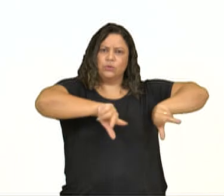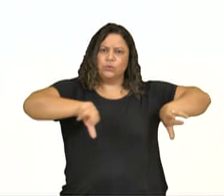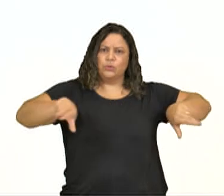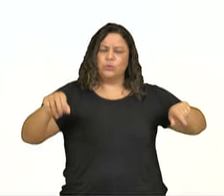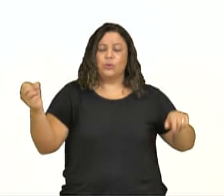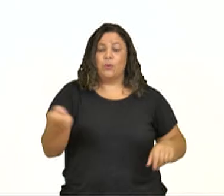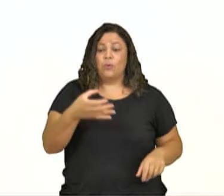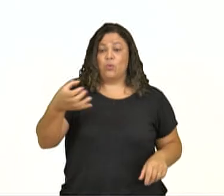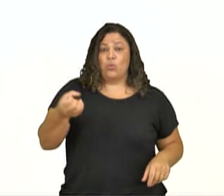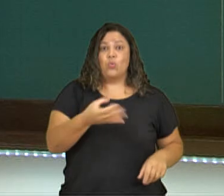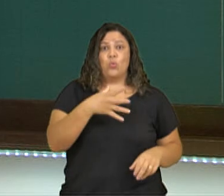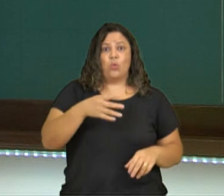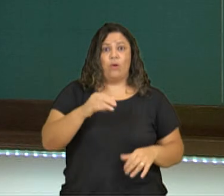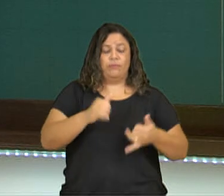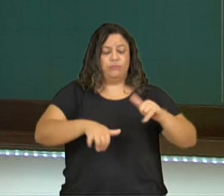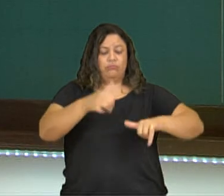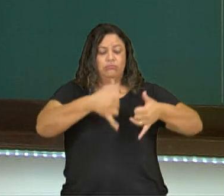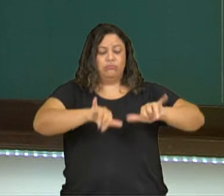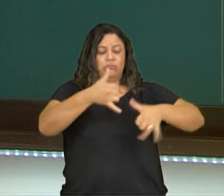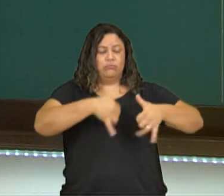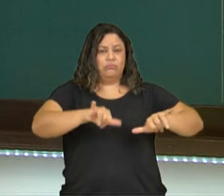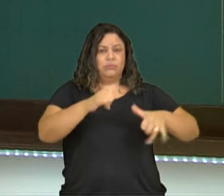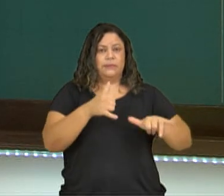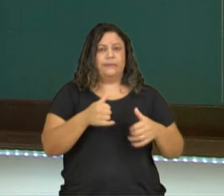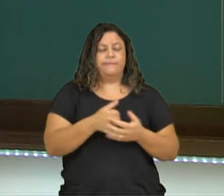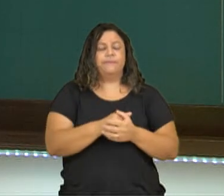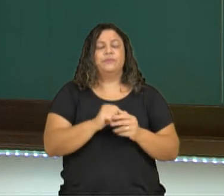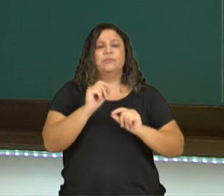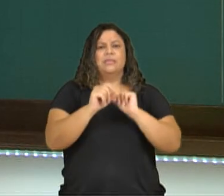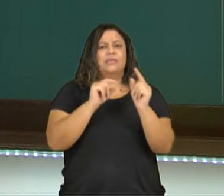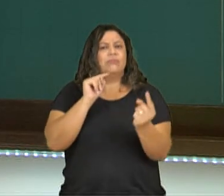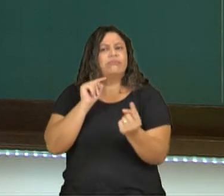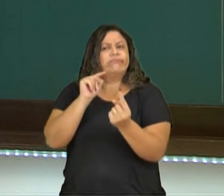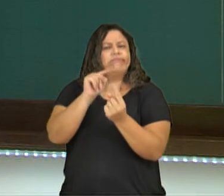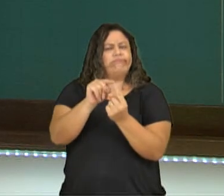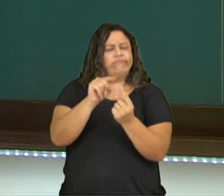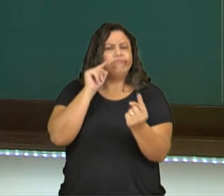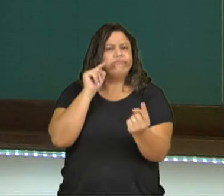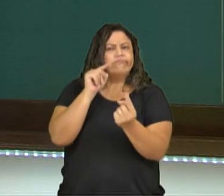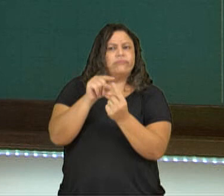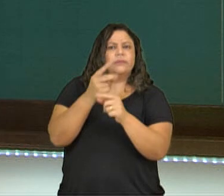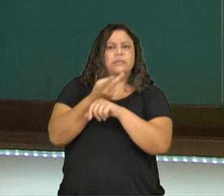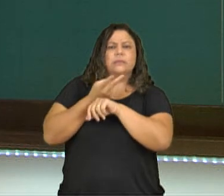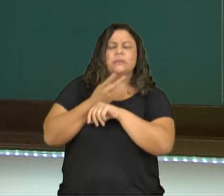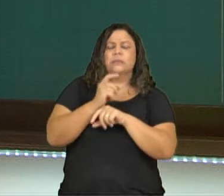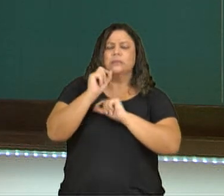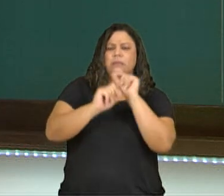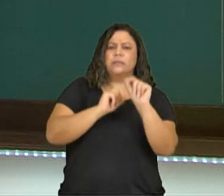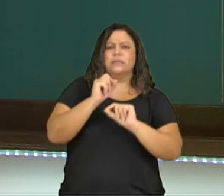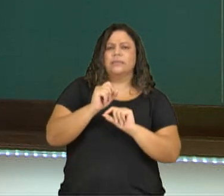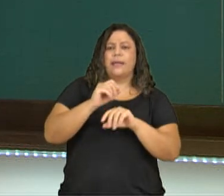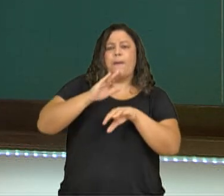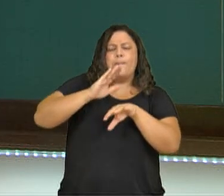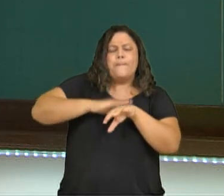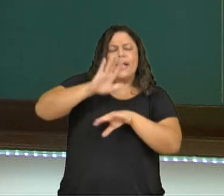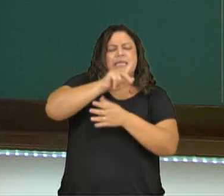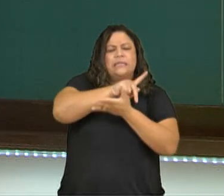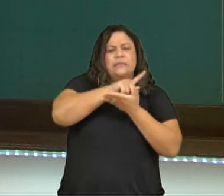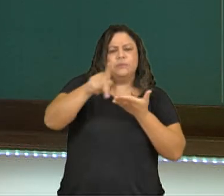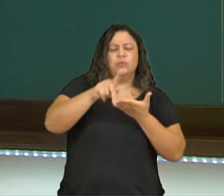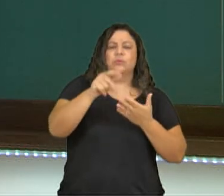novas substâncias. Então, busca-se na indústria obter sempre reagentes com o máximo de pureza.